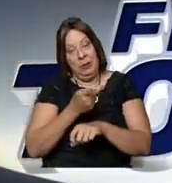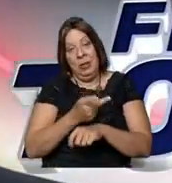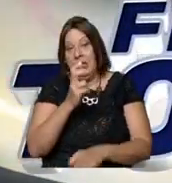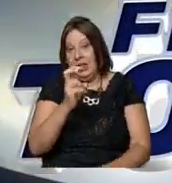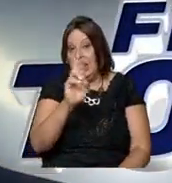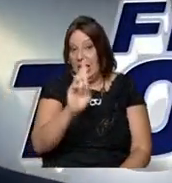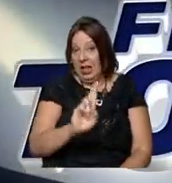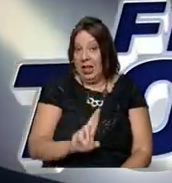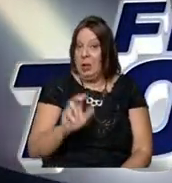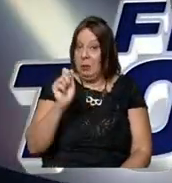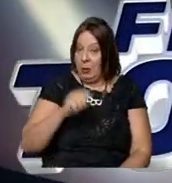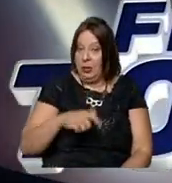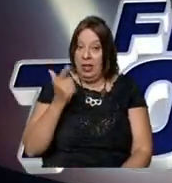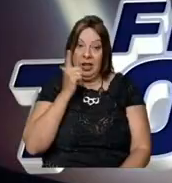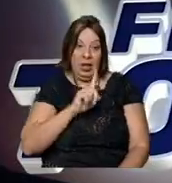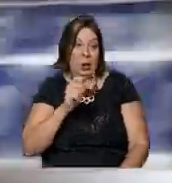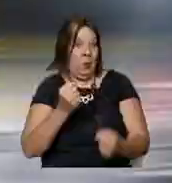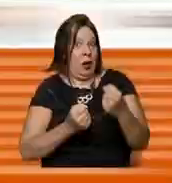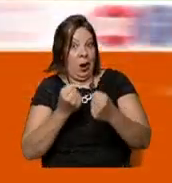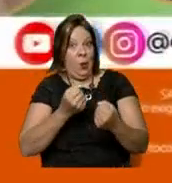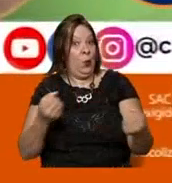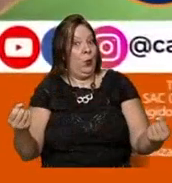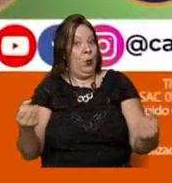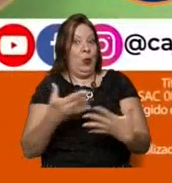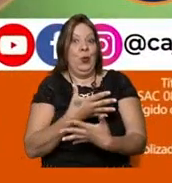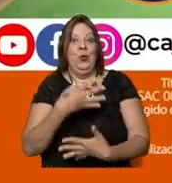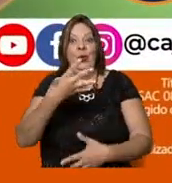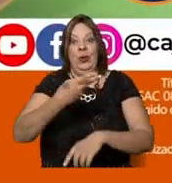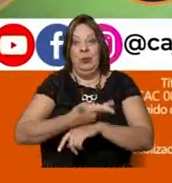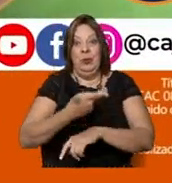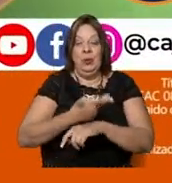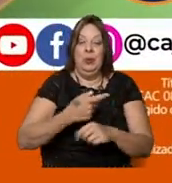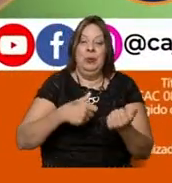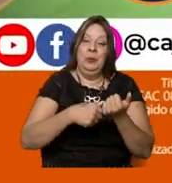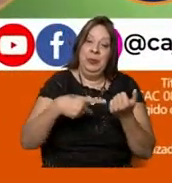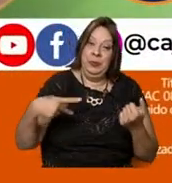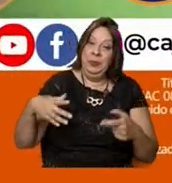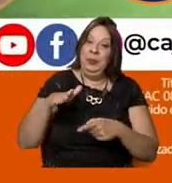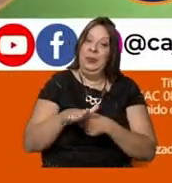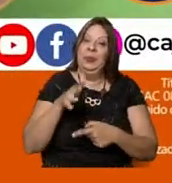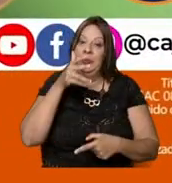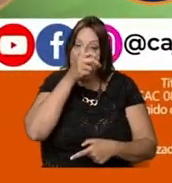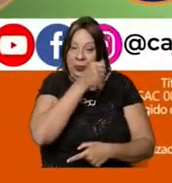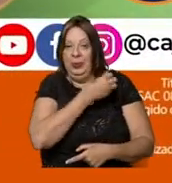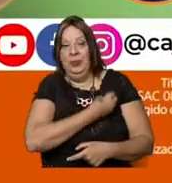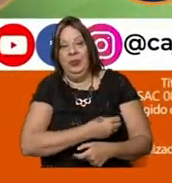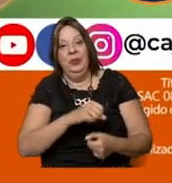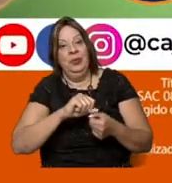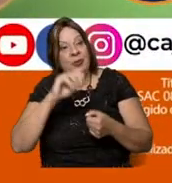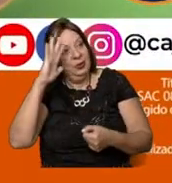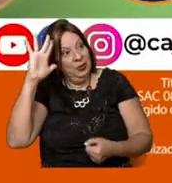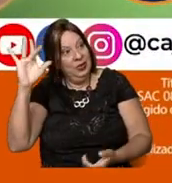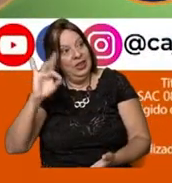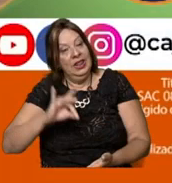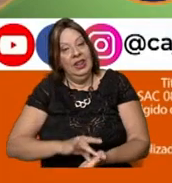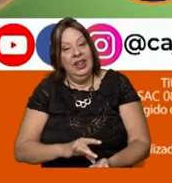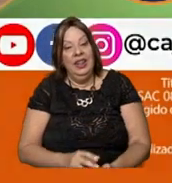R$5, pode levar uma Fiat Toro zerinho no quarto prêmio. Caju Cap, ajudando a salvar vidas e a realizar sonhos.